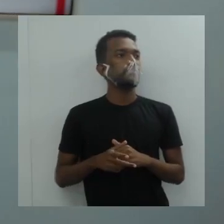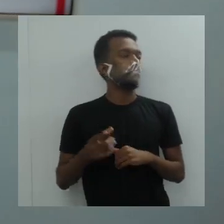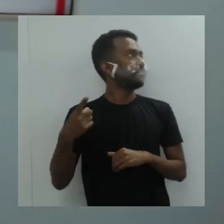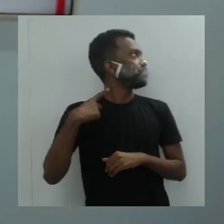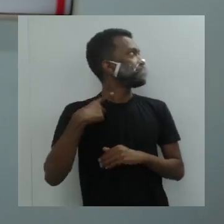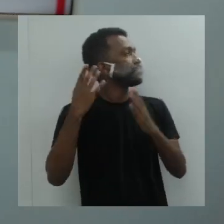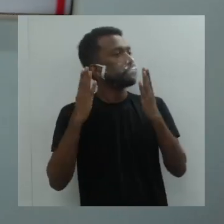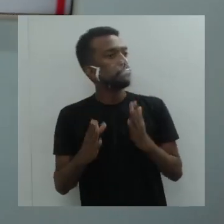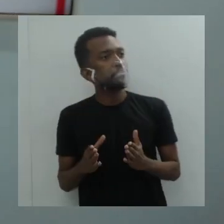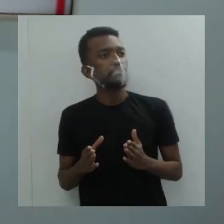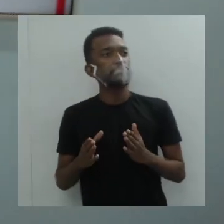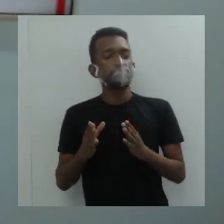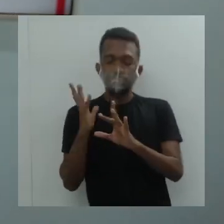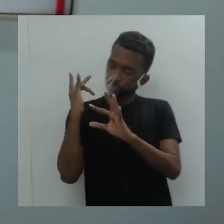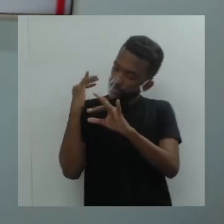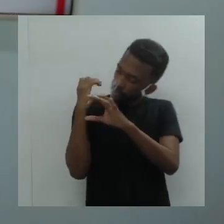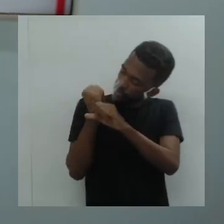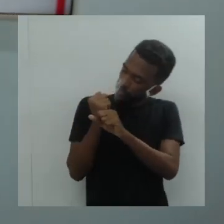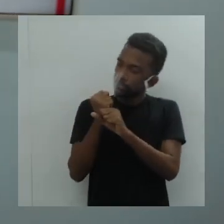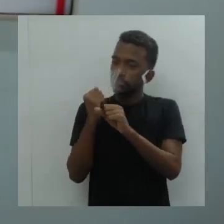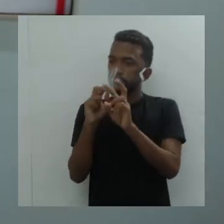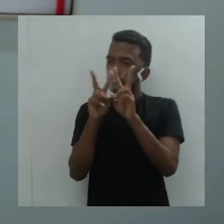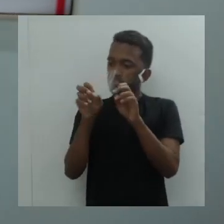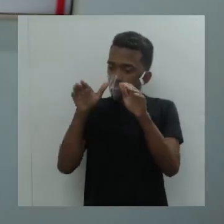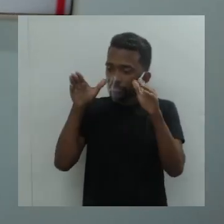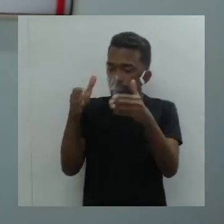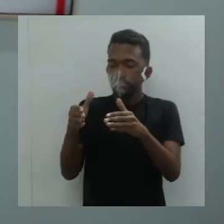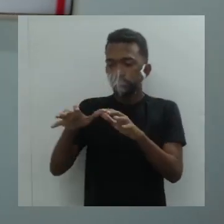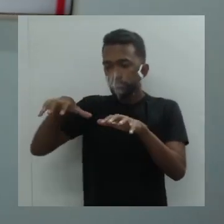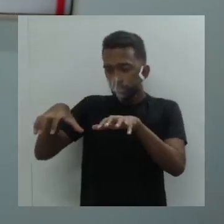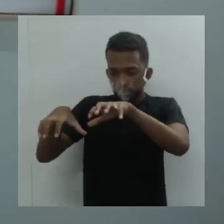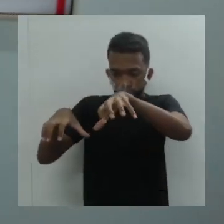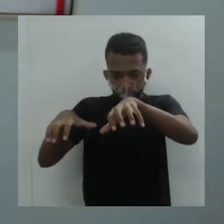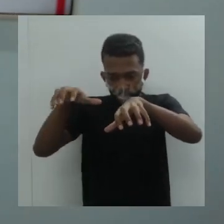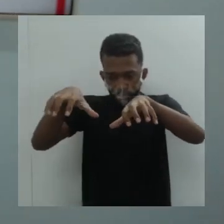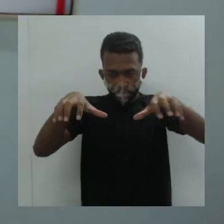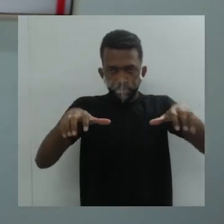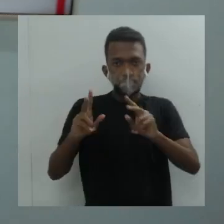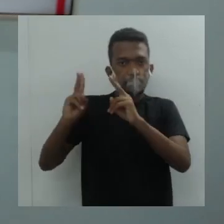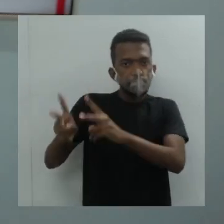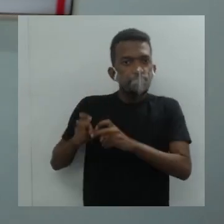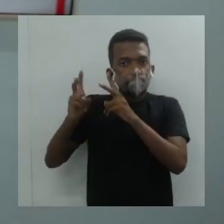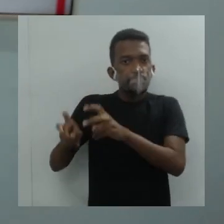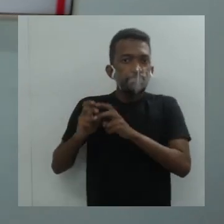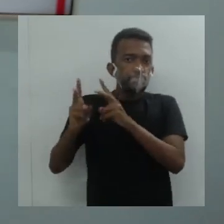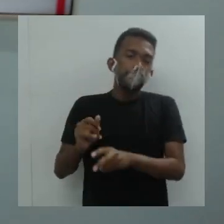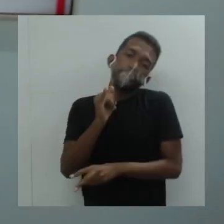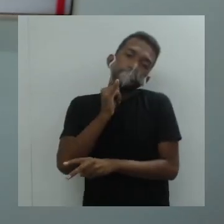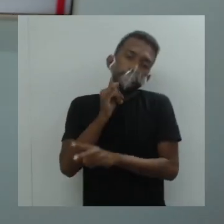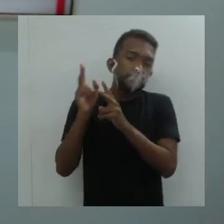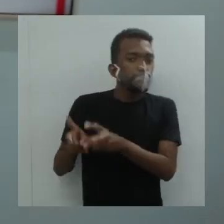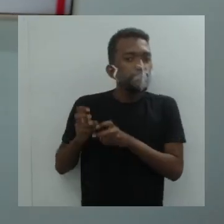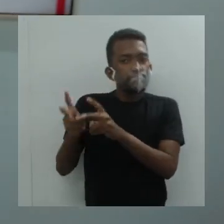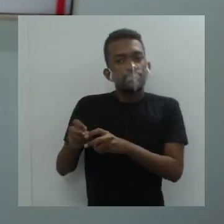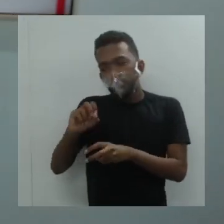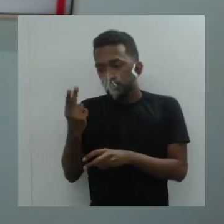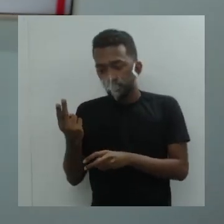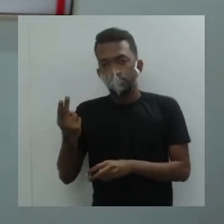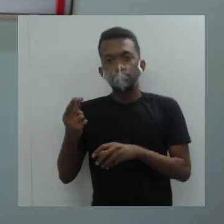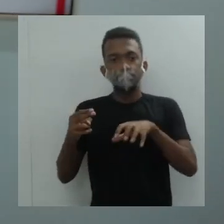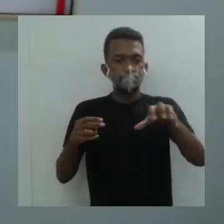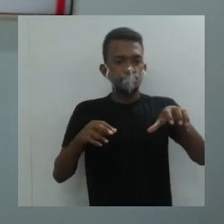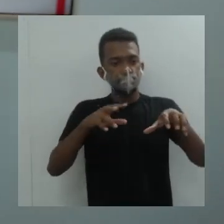um histórico voltado às colônias de exploração, por exemplo, ou às colônias